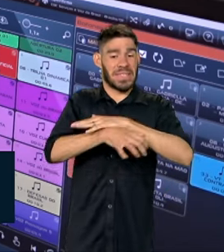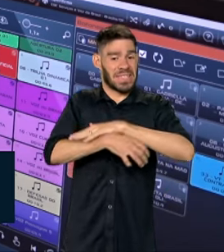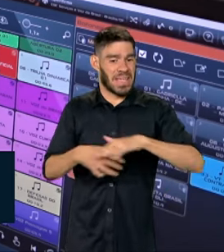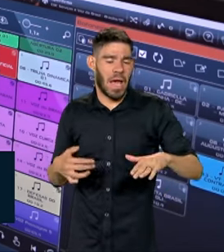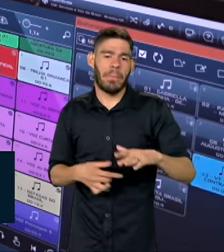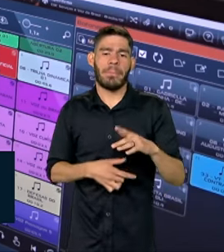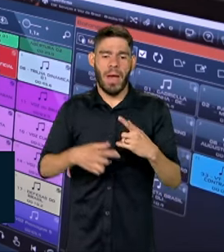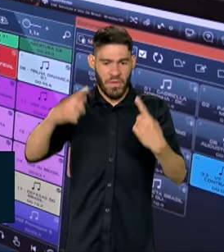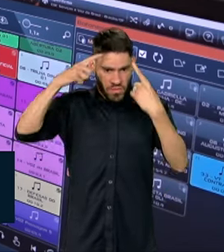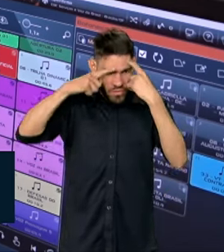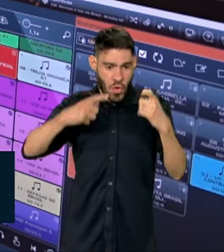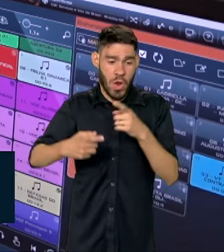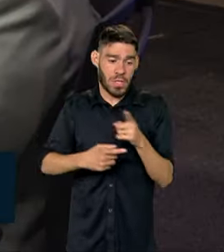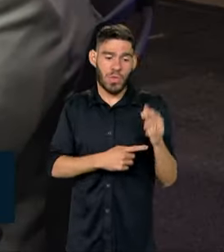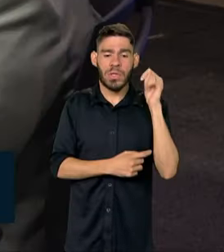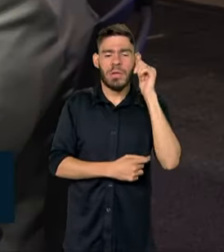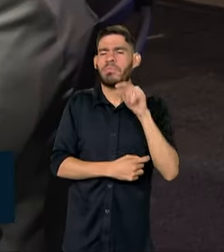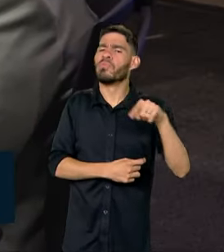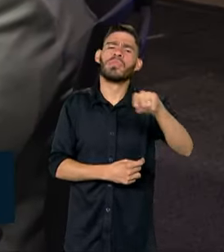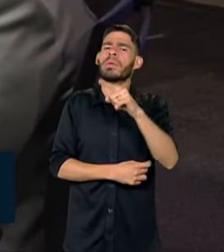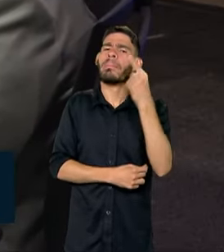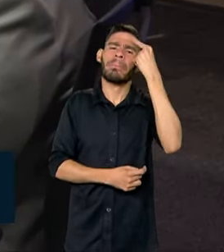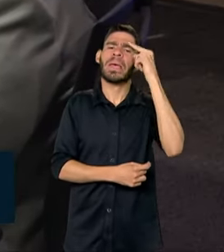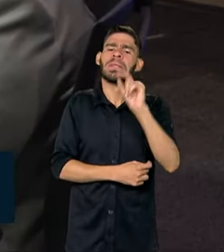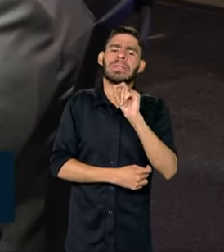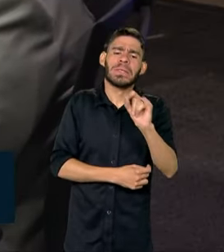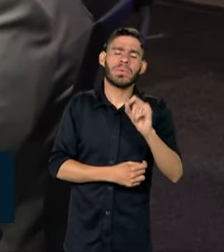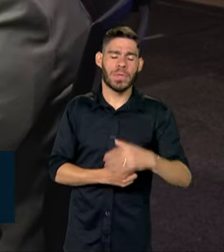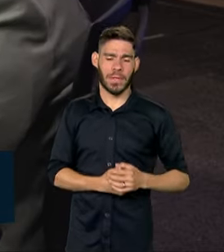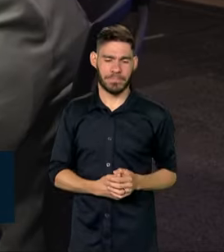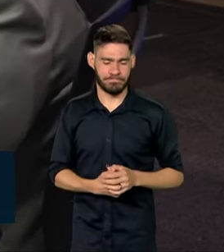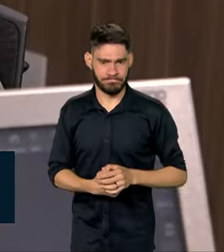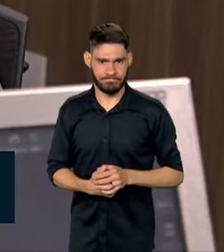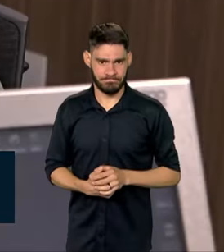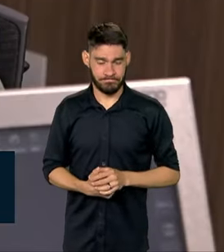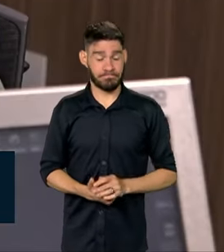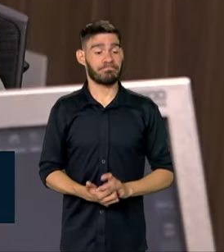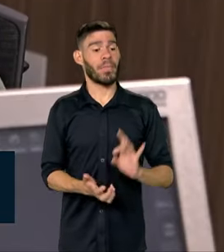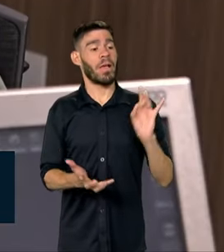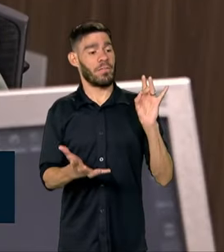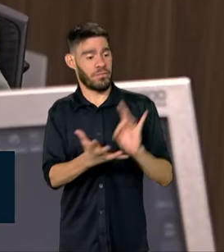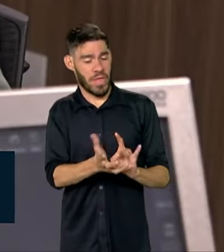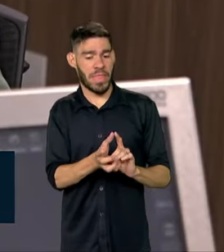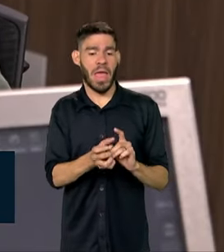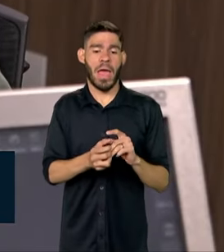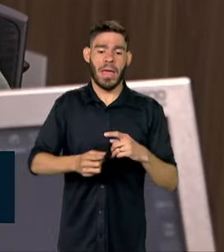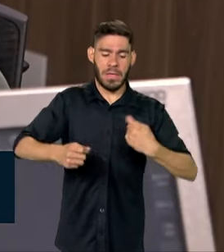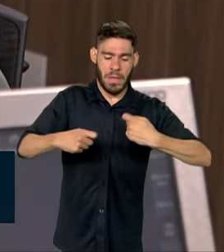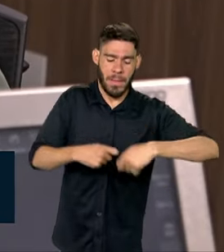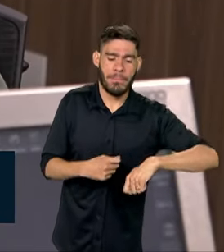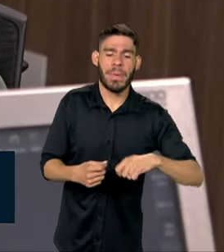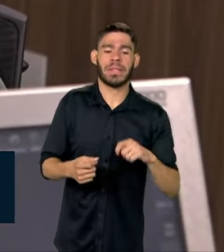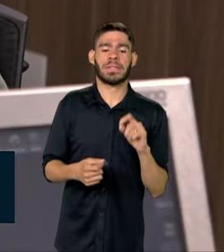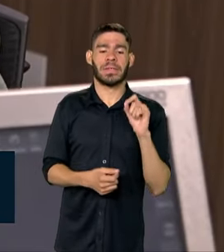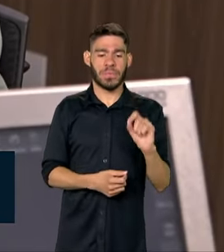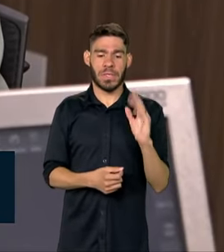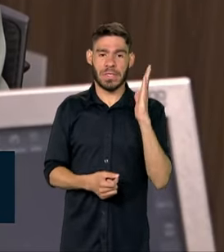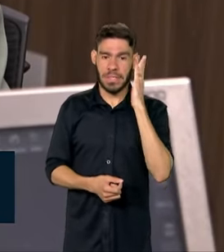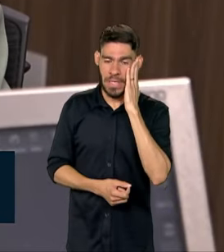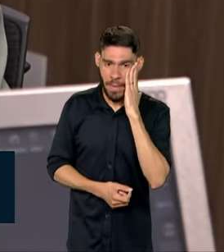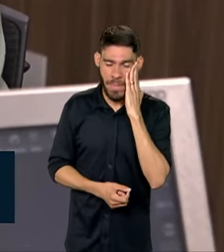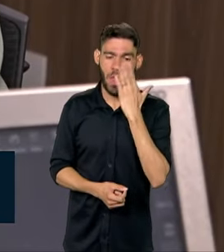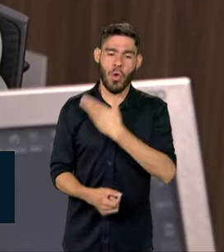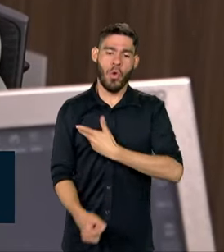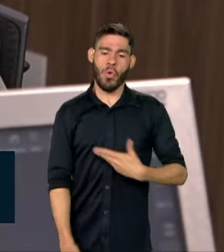a violência contra as mulheres e o que vocês estão pensando em fazer. Na verdade, Mariana, nós precisamos entender que o governo